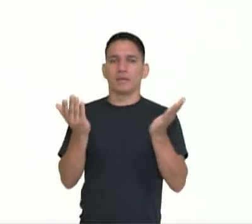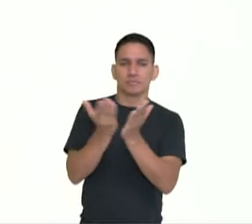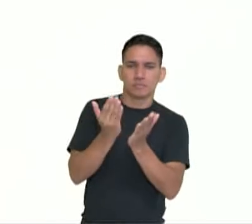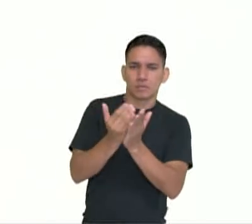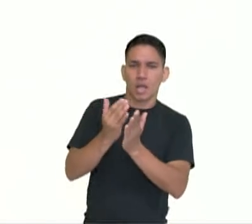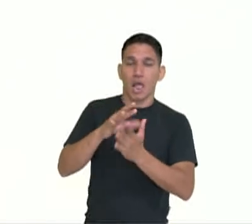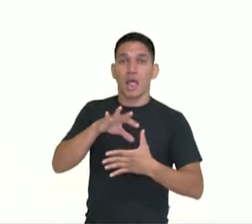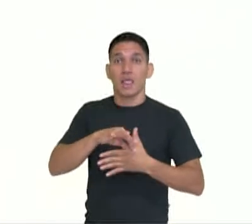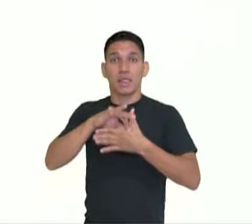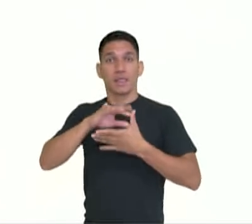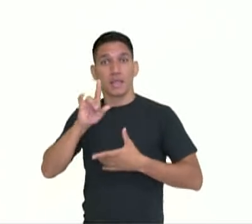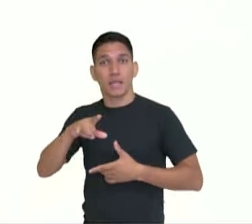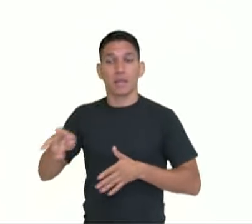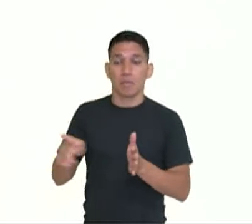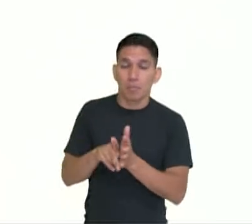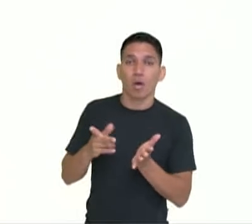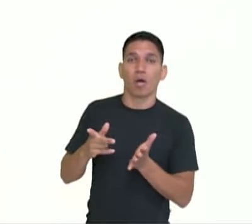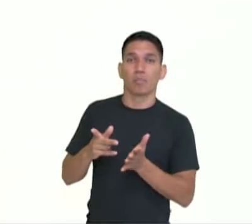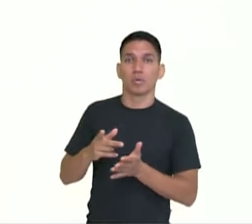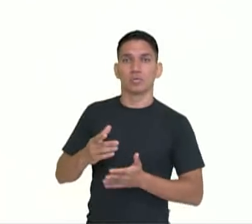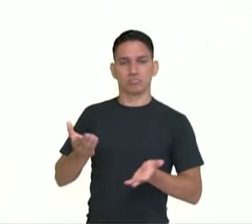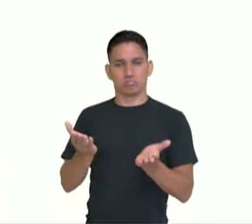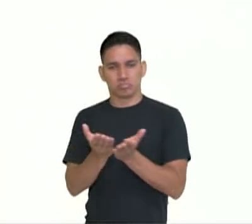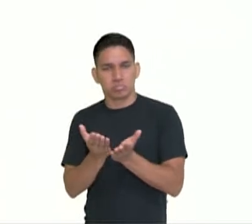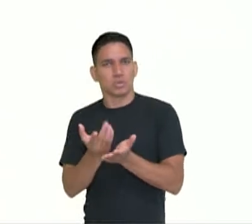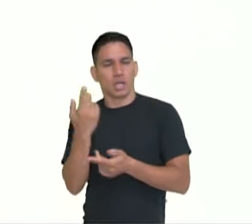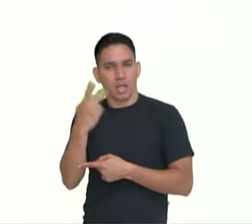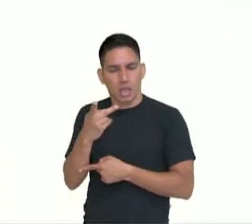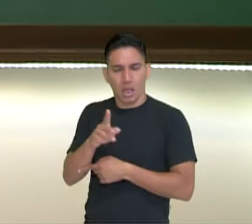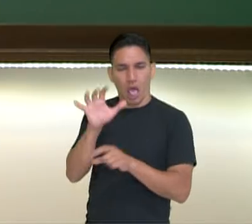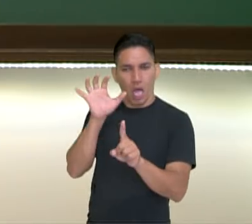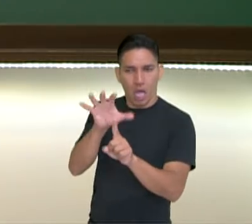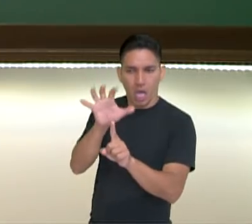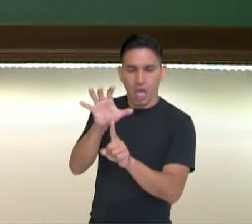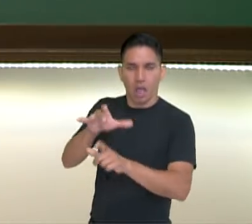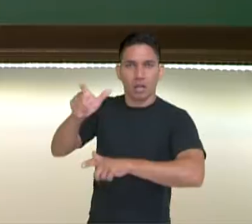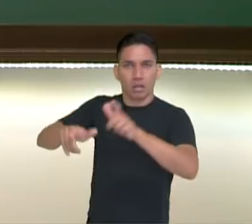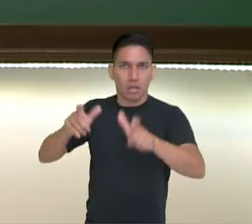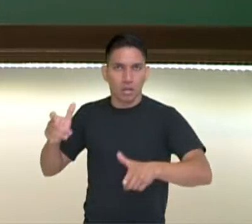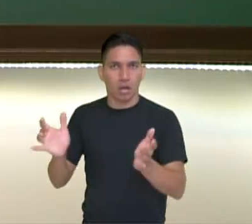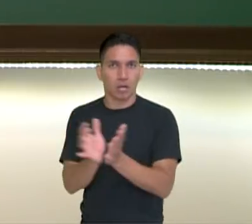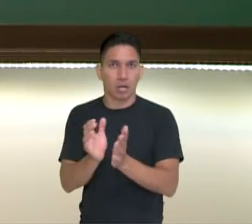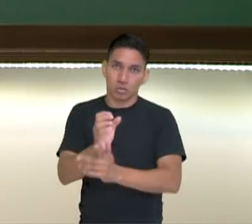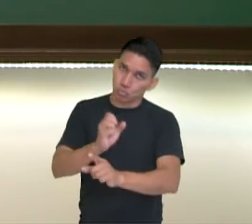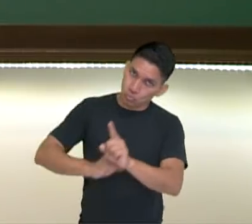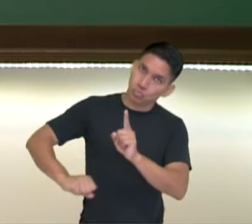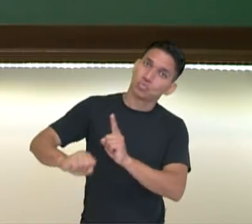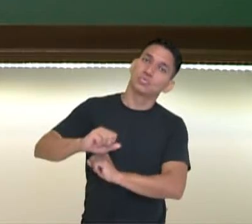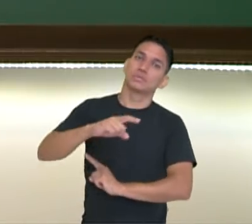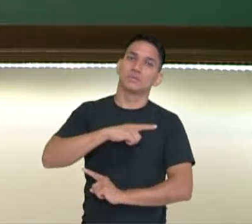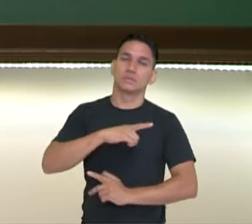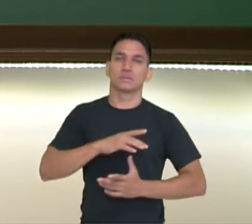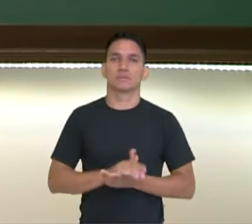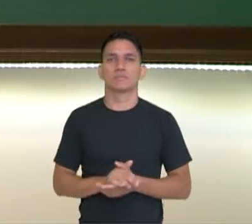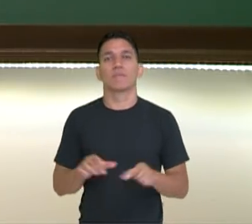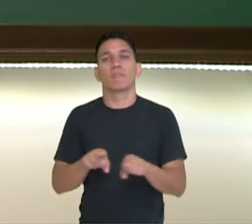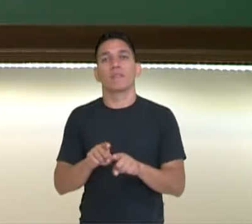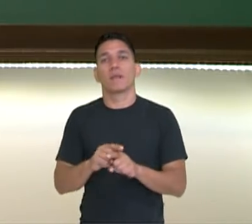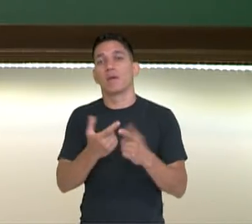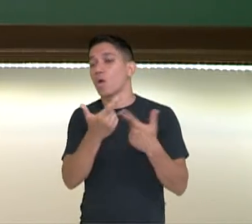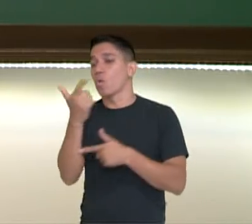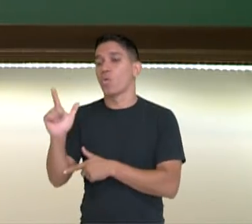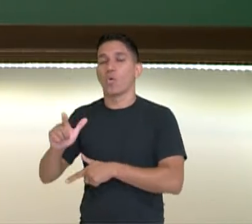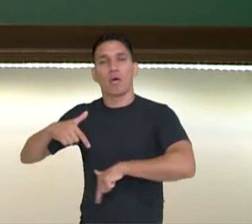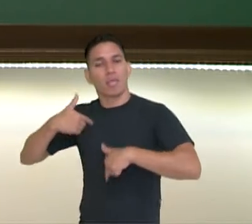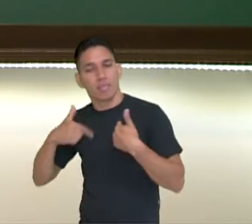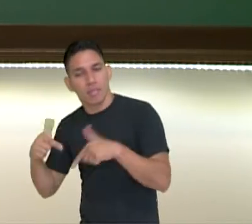abordar mais para frente. Esse pessoal aí também tinha grande influência e poder sobre toda a sociedade. Trabalhadores livres